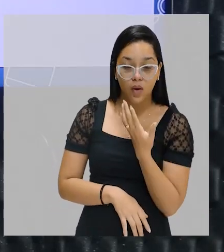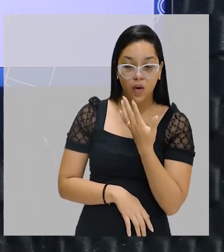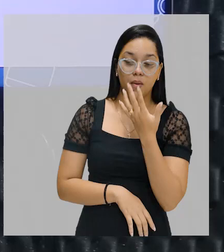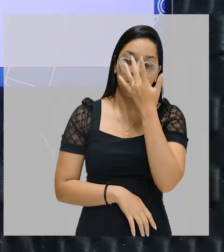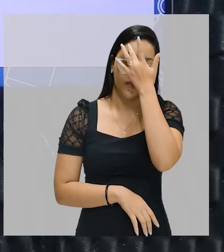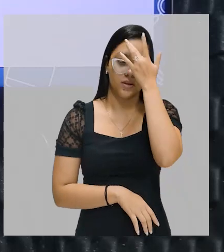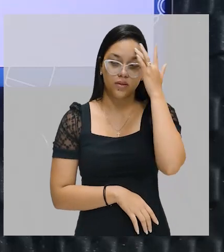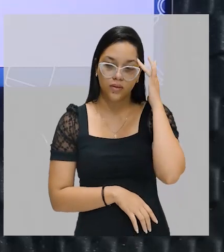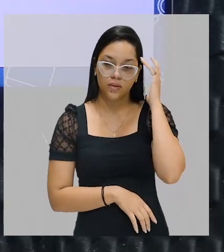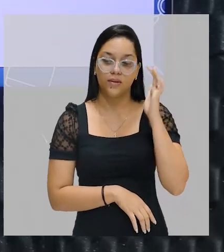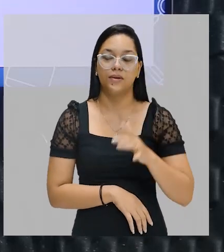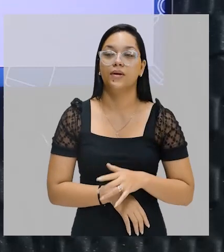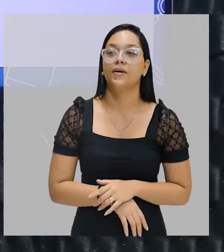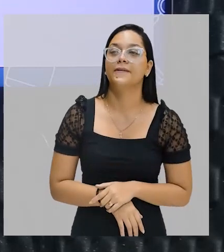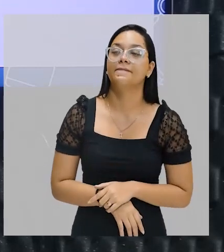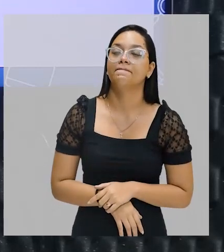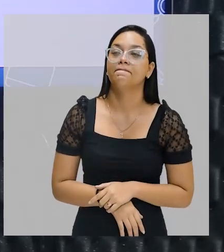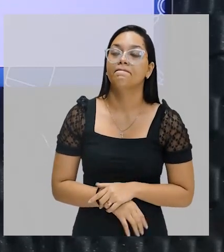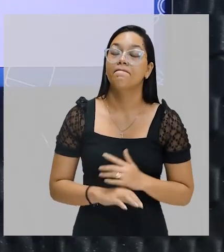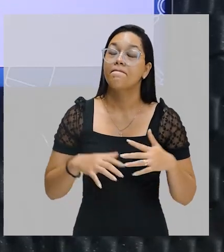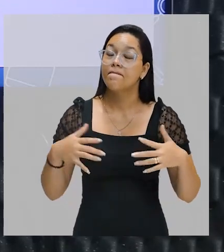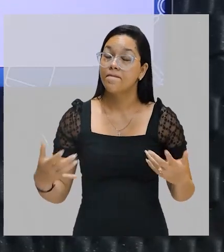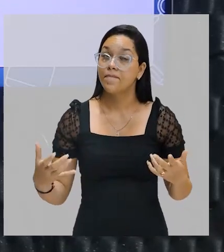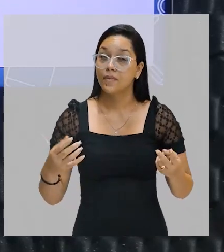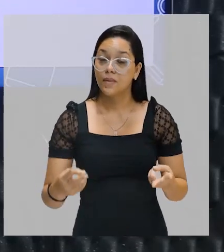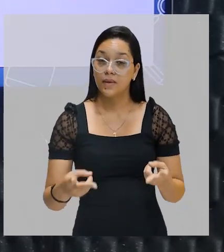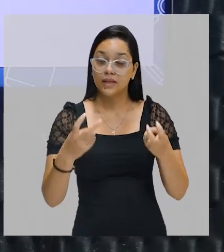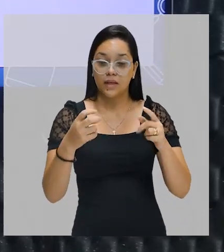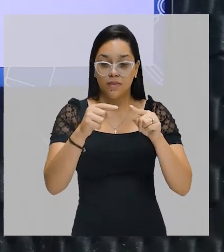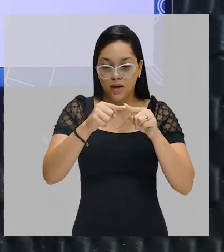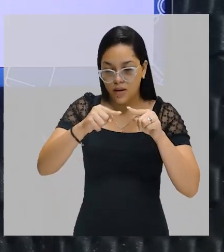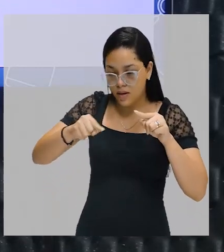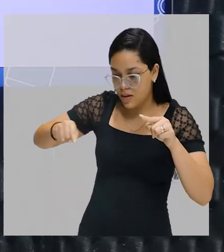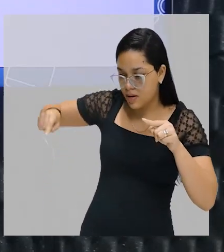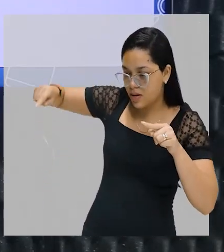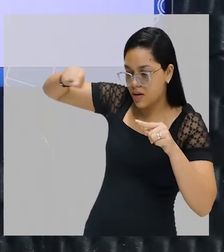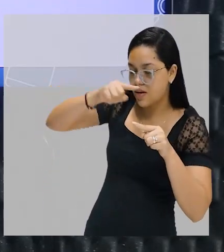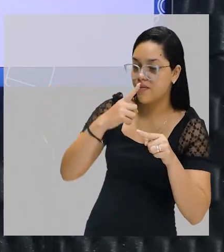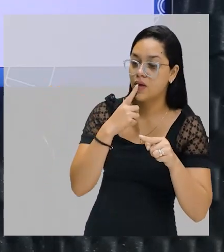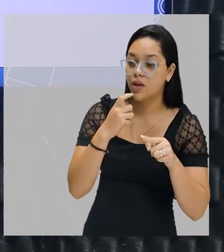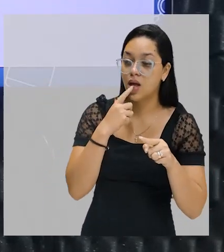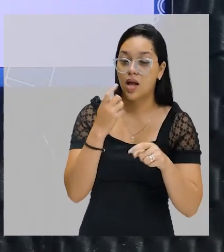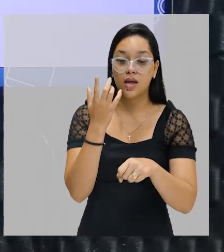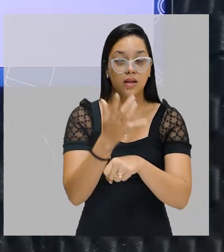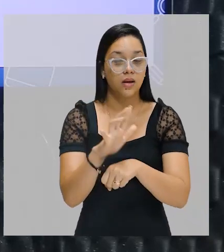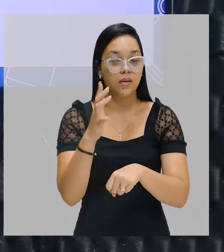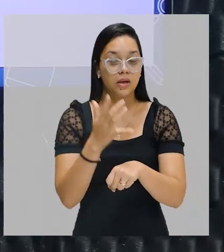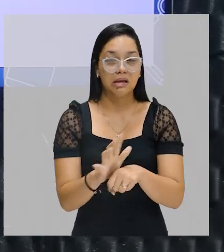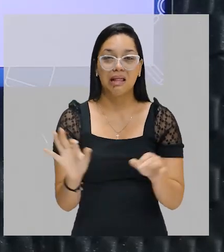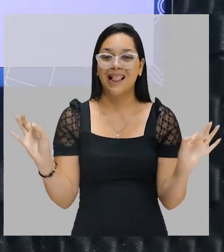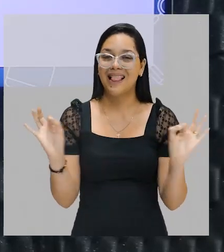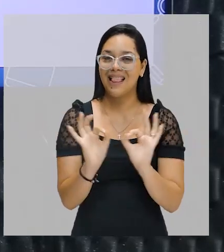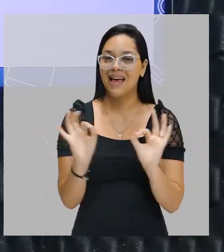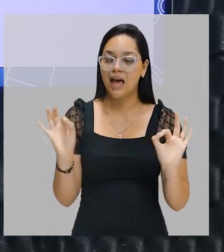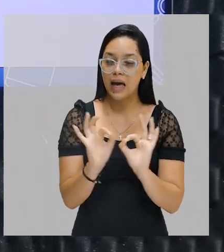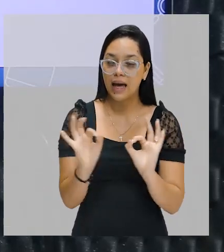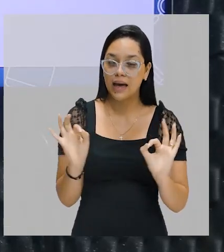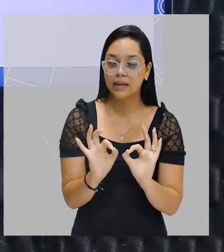bem-estar da pessoa. Percebam aqui, ó, circulei para vocês, não pratica qualquer tipo